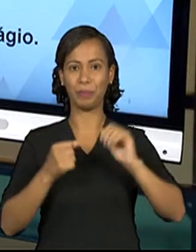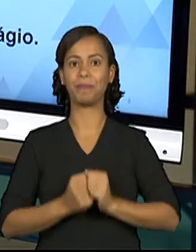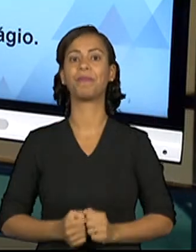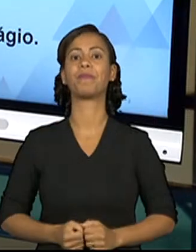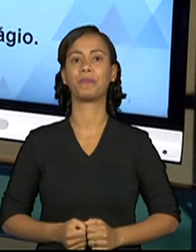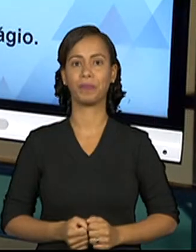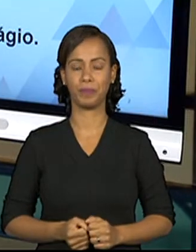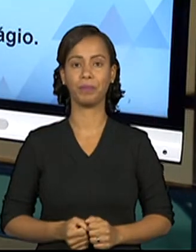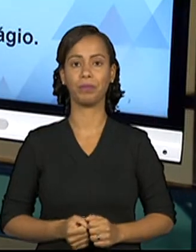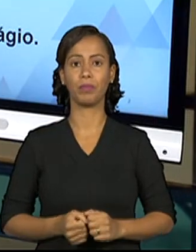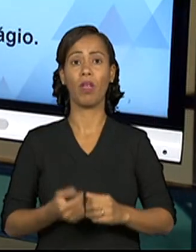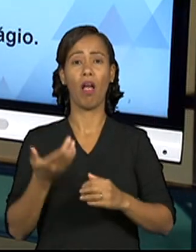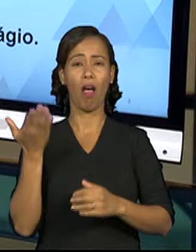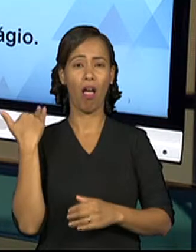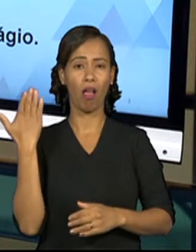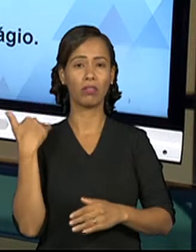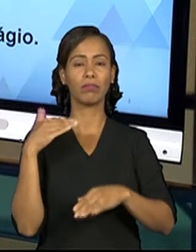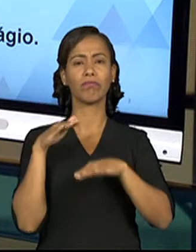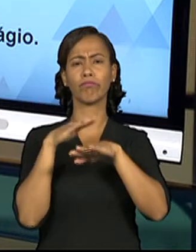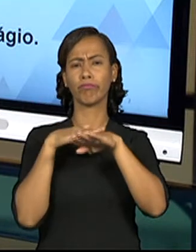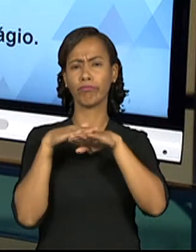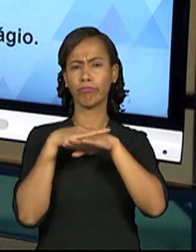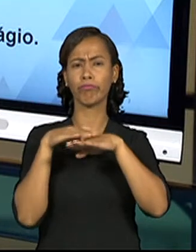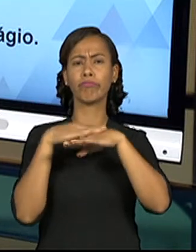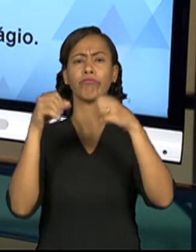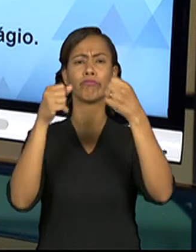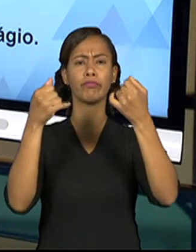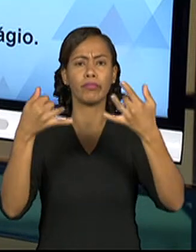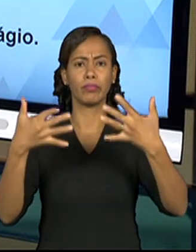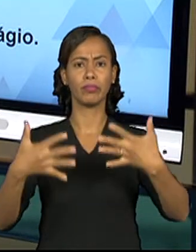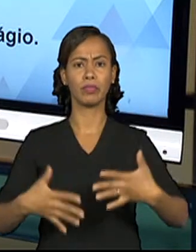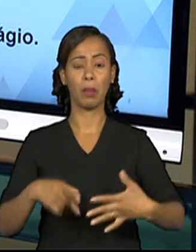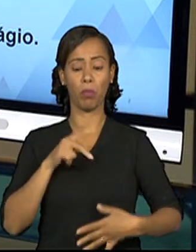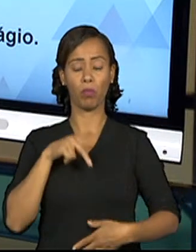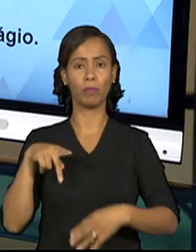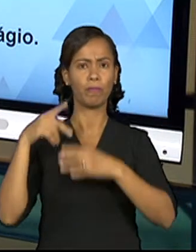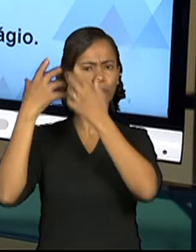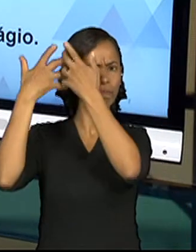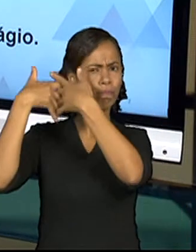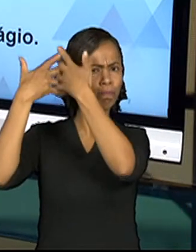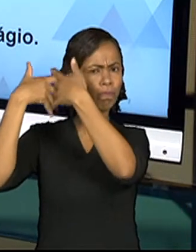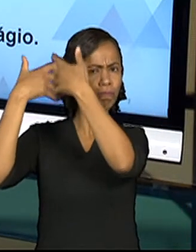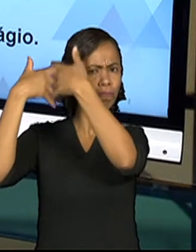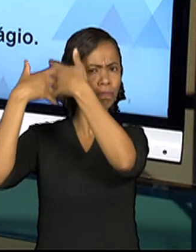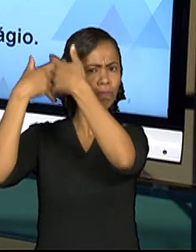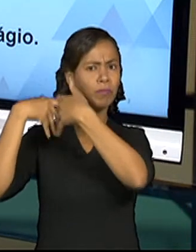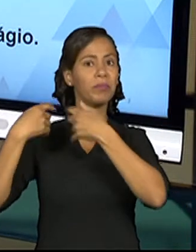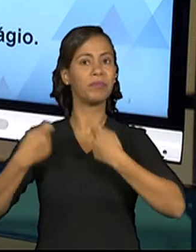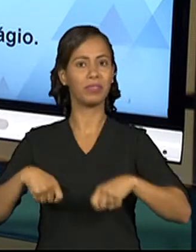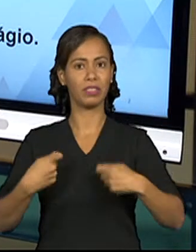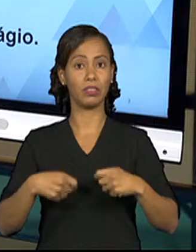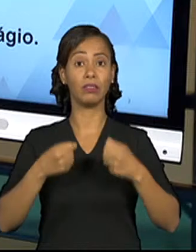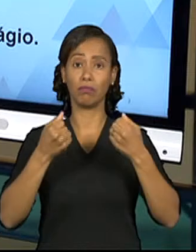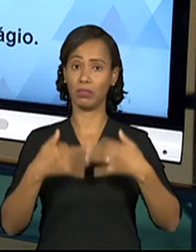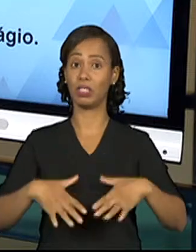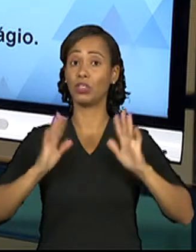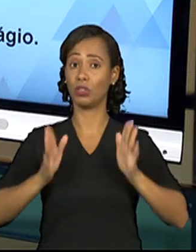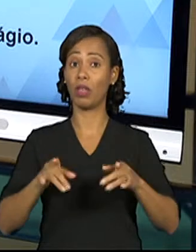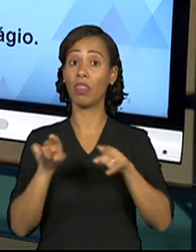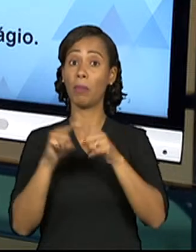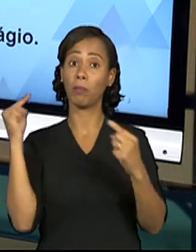Já conversamos sobre a importância do professor reflexivo e a influência dessa reflexão na